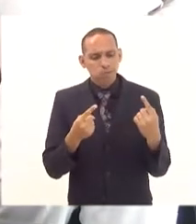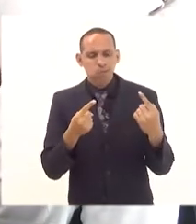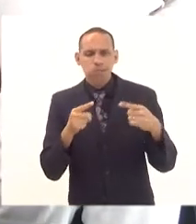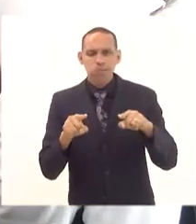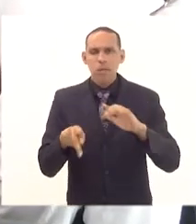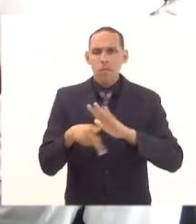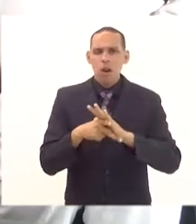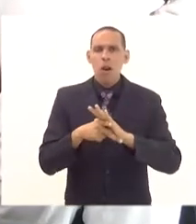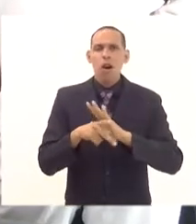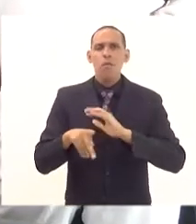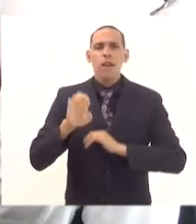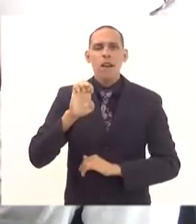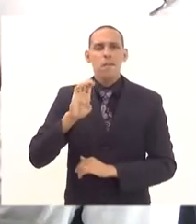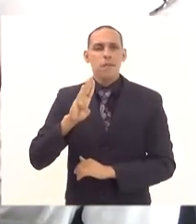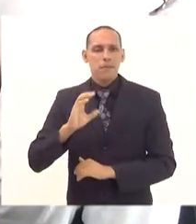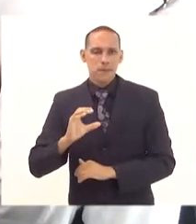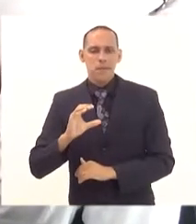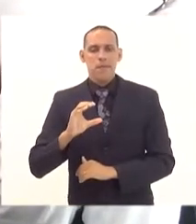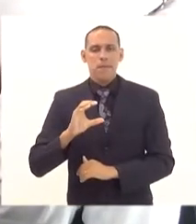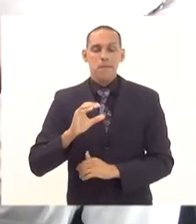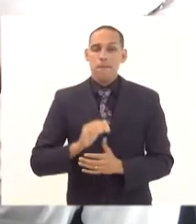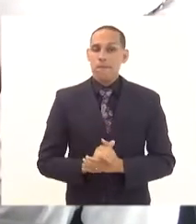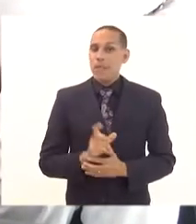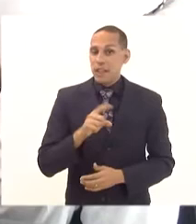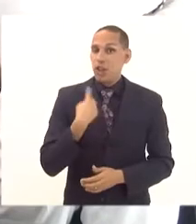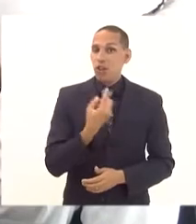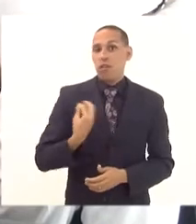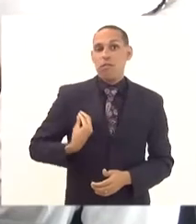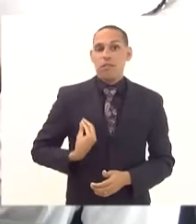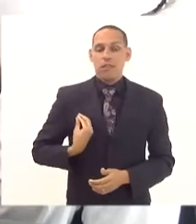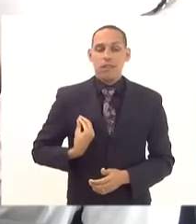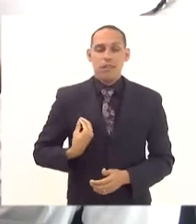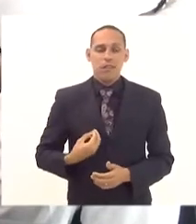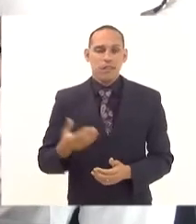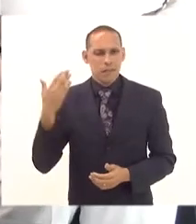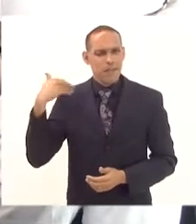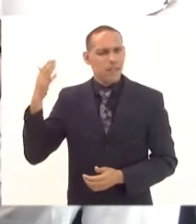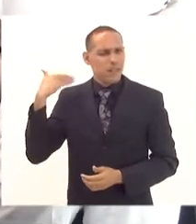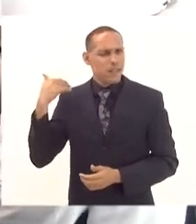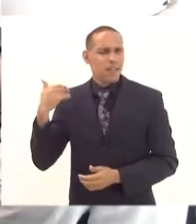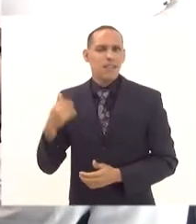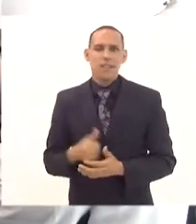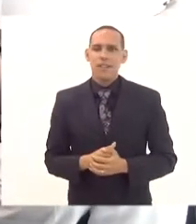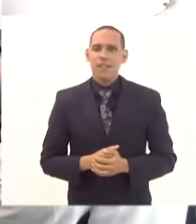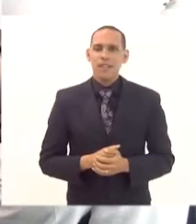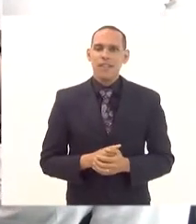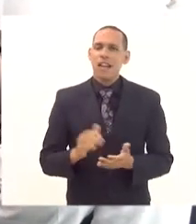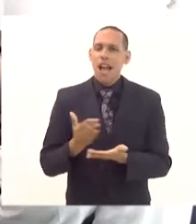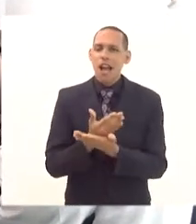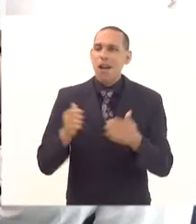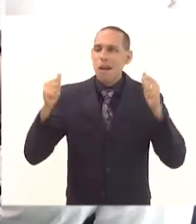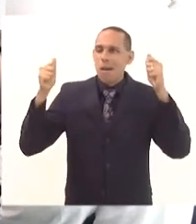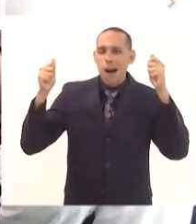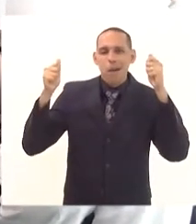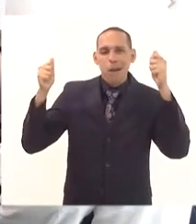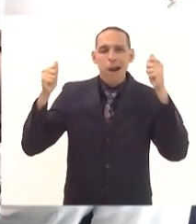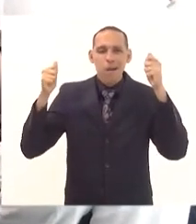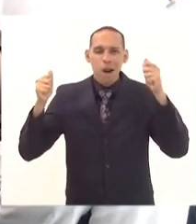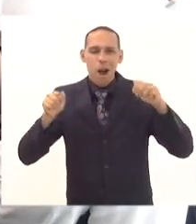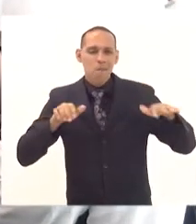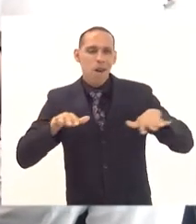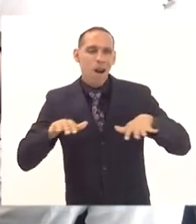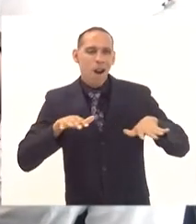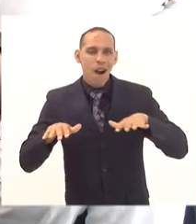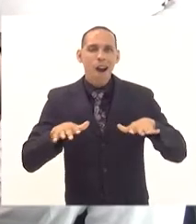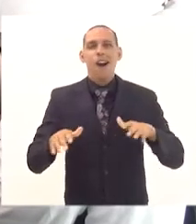da ABC nós estivemos presente em alguns dos piquetes e das mobilizações